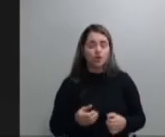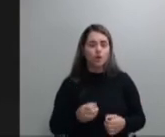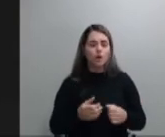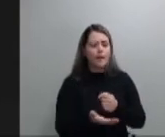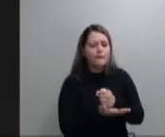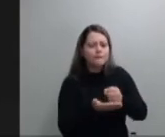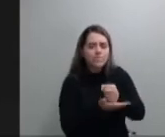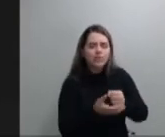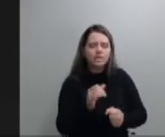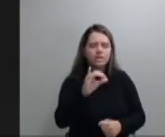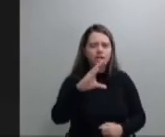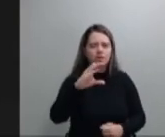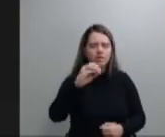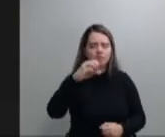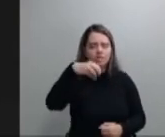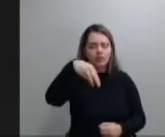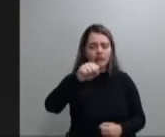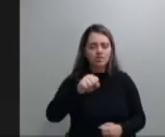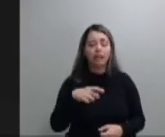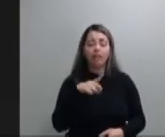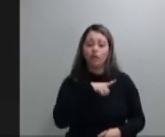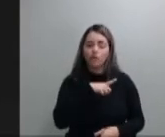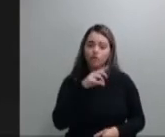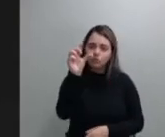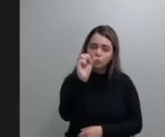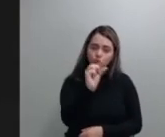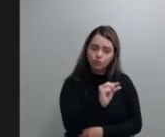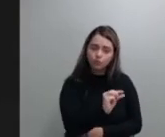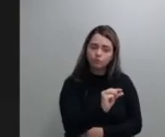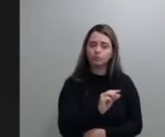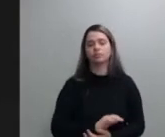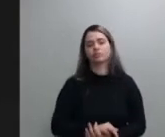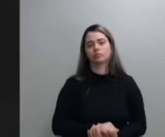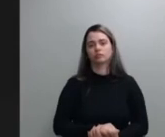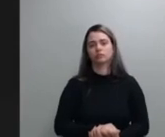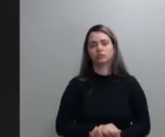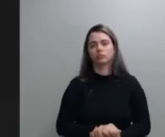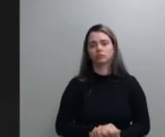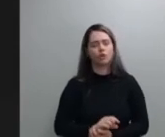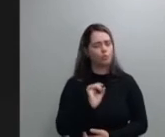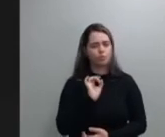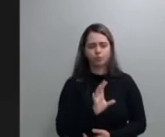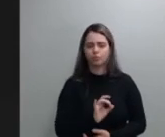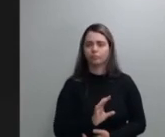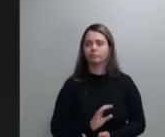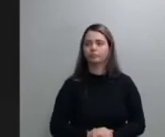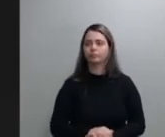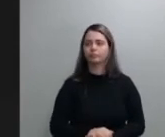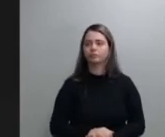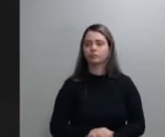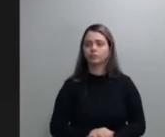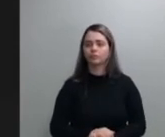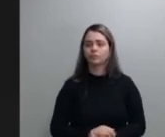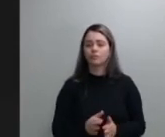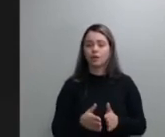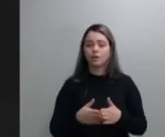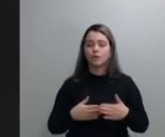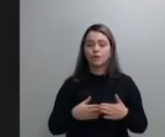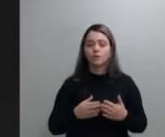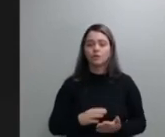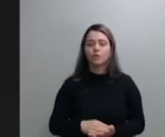irrealística que deveria ser menor mas é só isso eu peço venho ao ministro Napoleão para